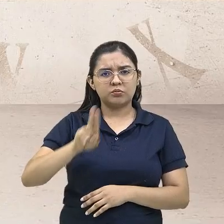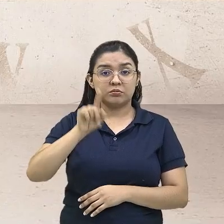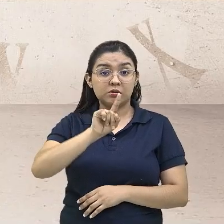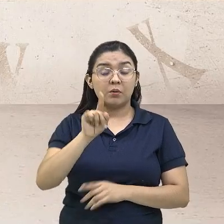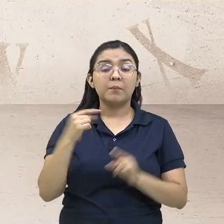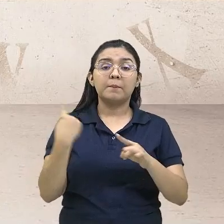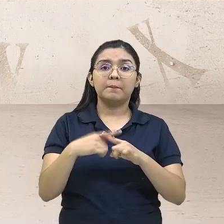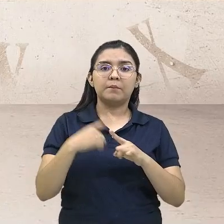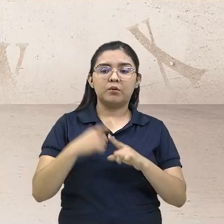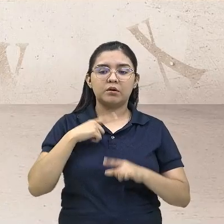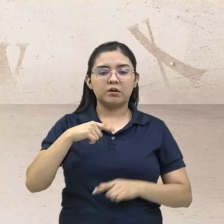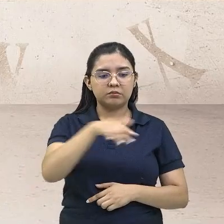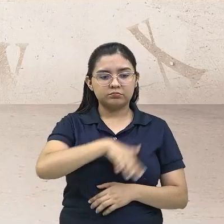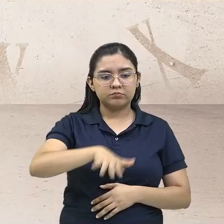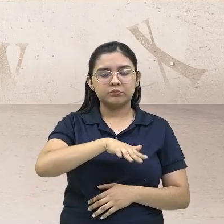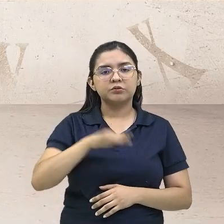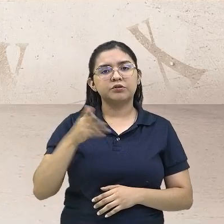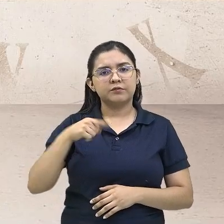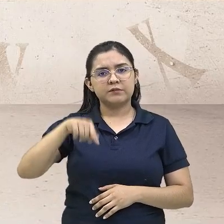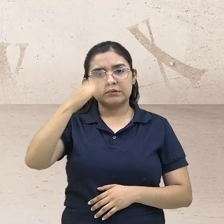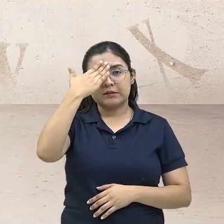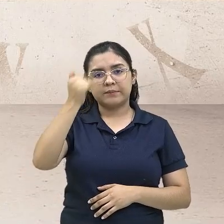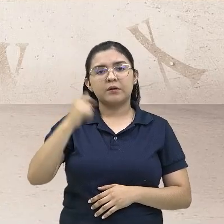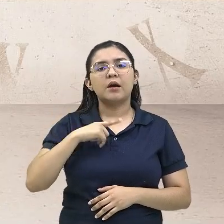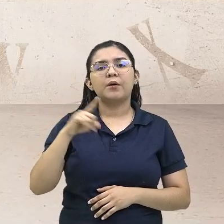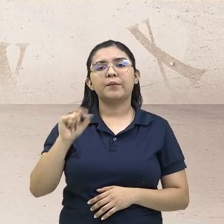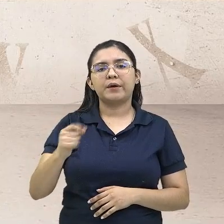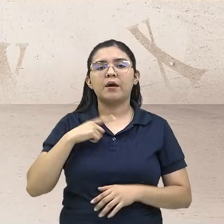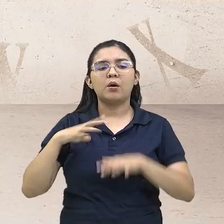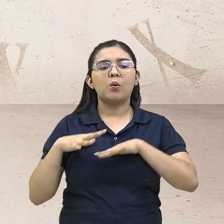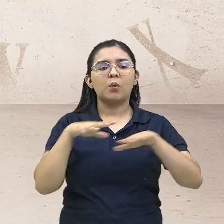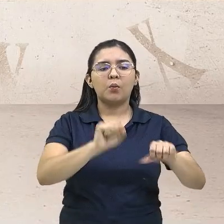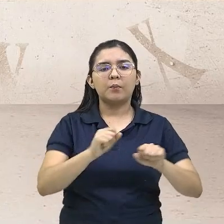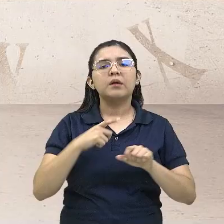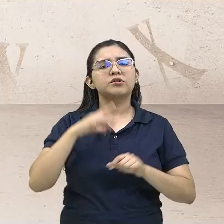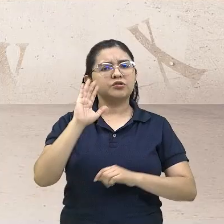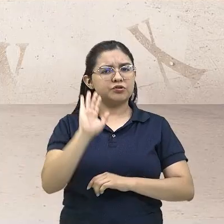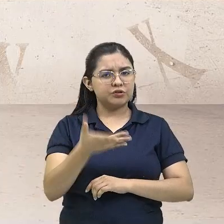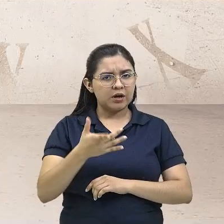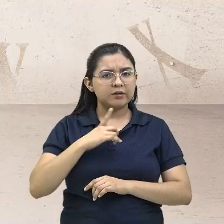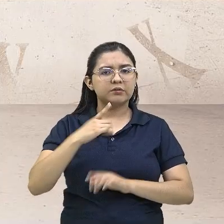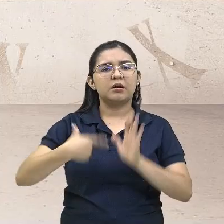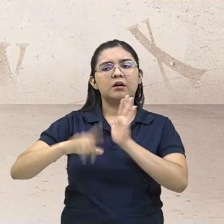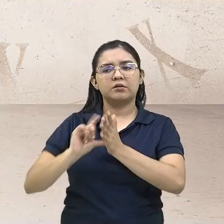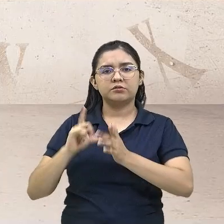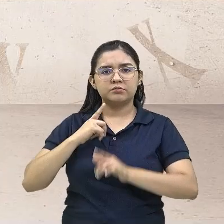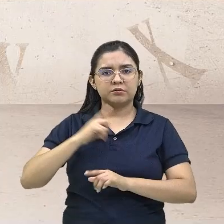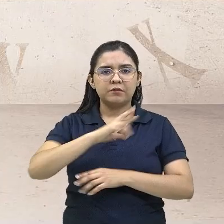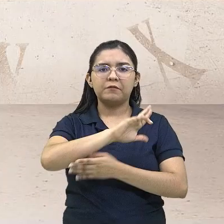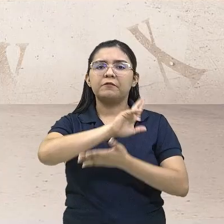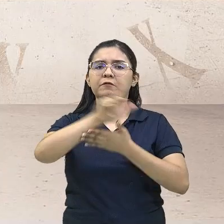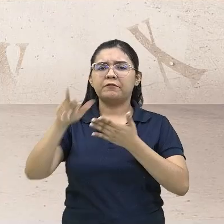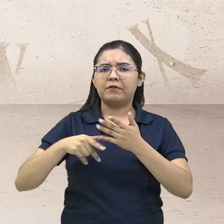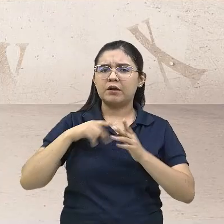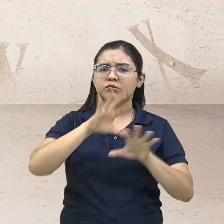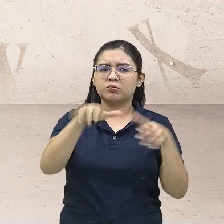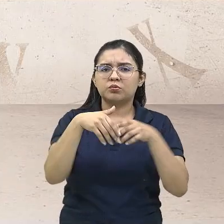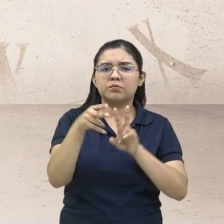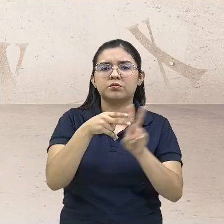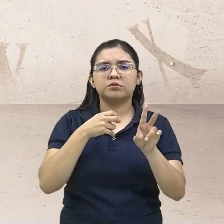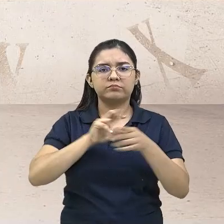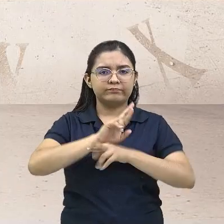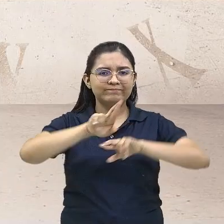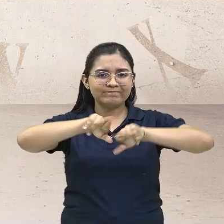a Terra, você já deve saber, que ela era ocupada e muito bem ocupada por uma infinidade de etnias diferentes que